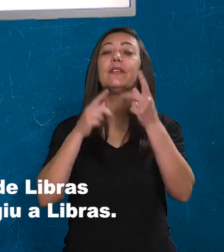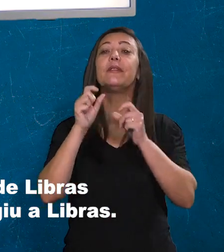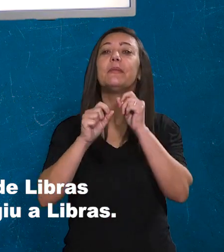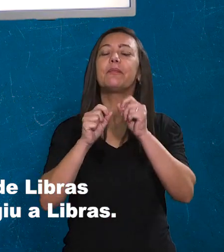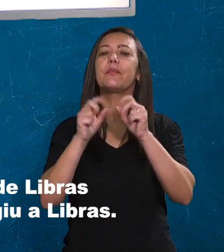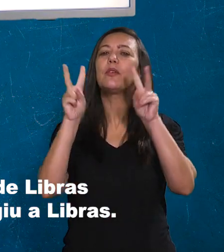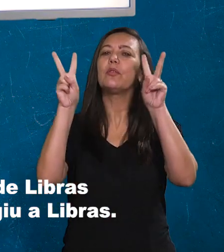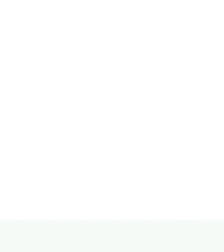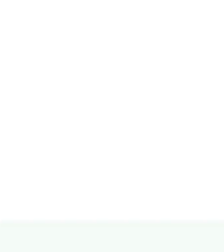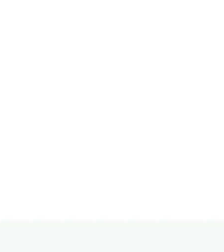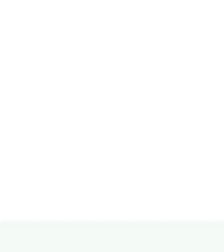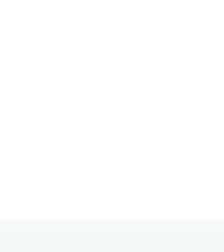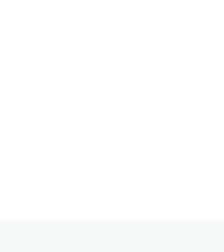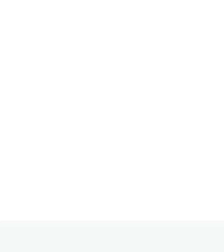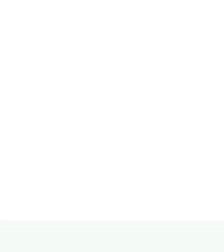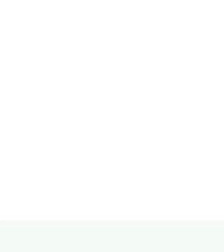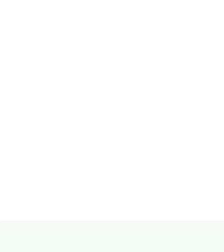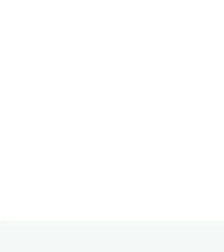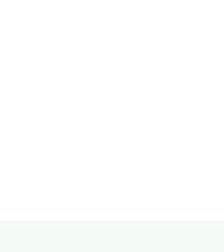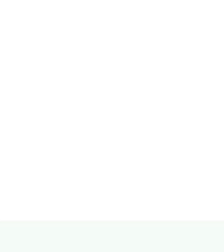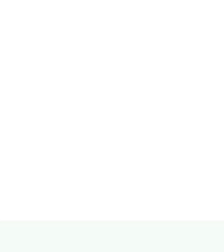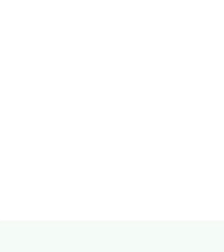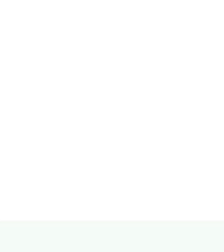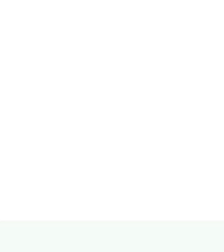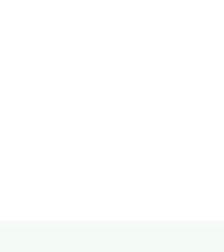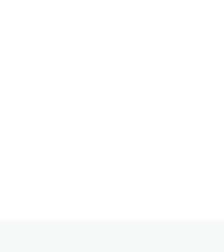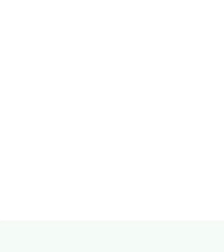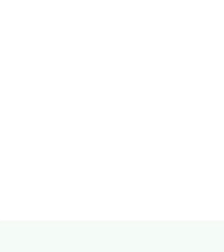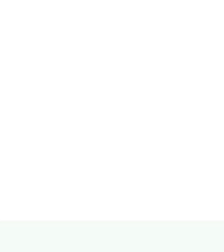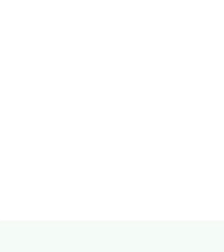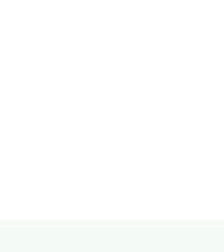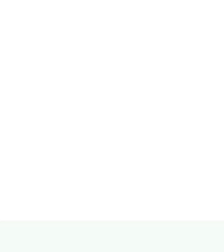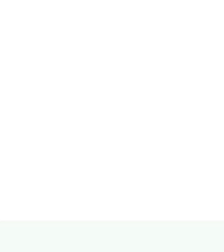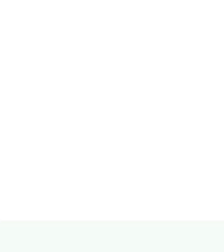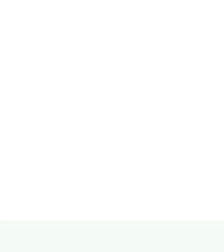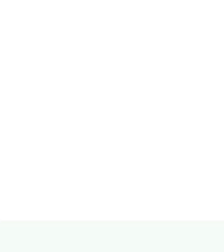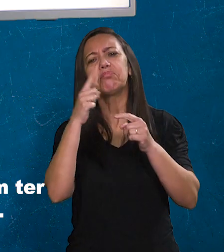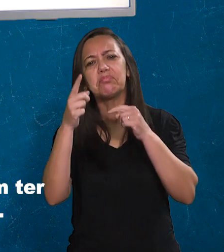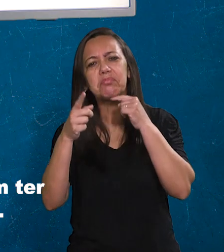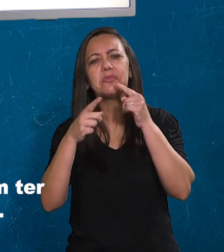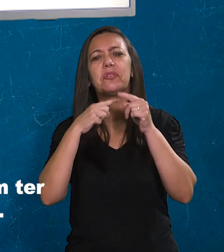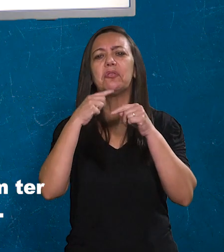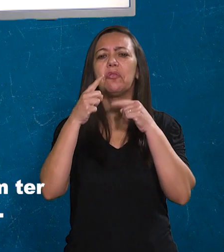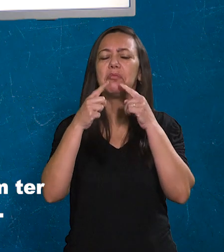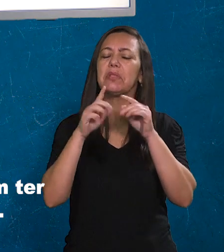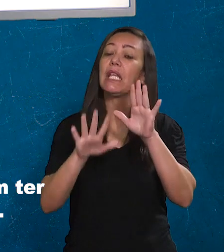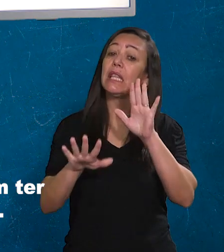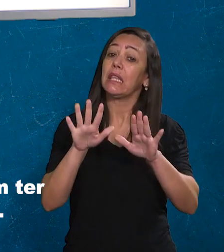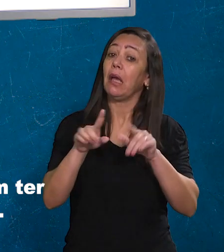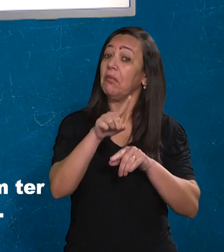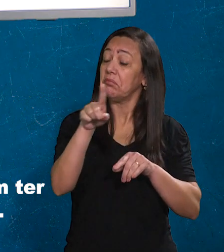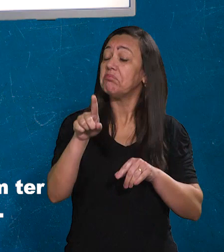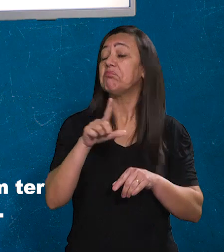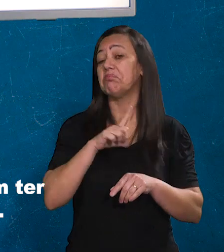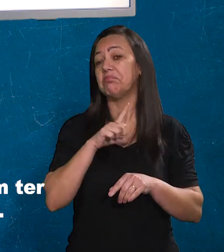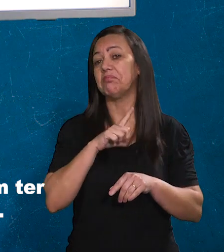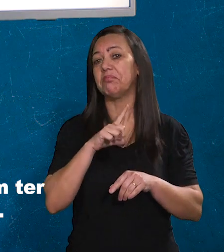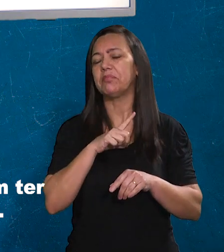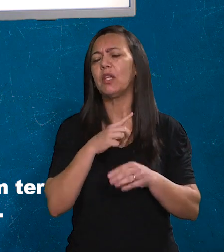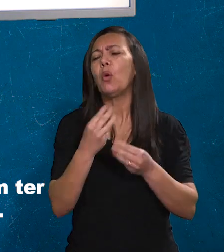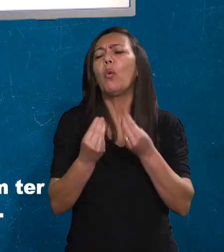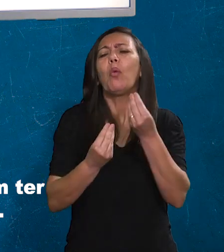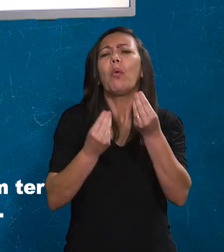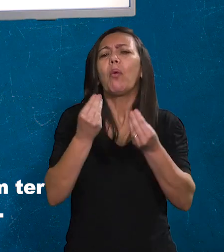sobre como surgiu a Libras. Certamente é uma dúvida que vocês devem ter, não é, de